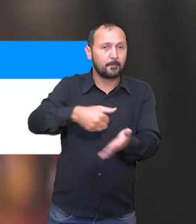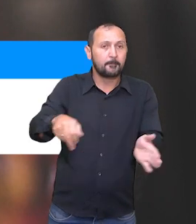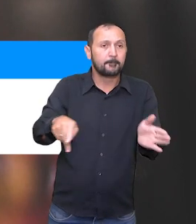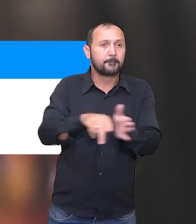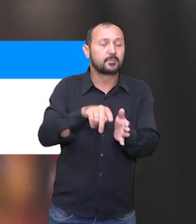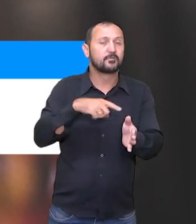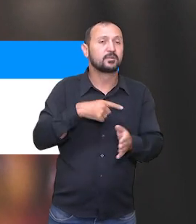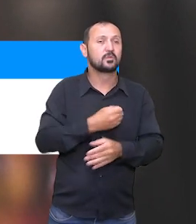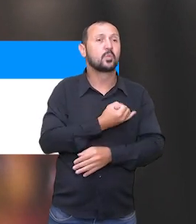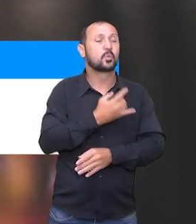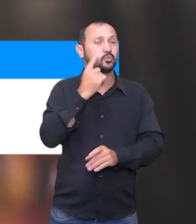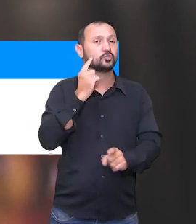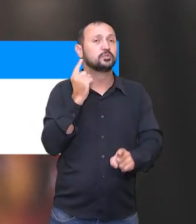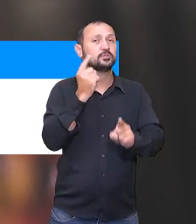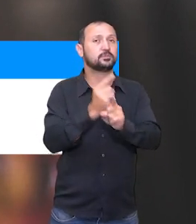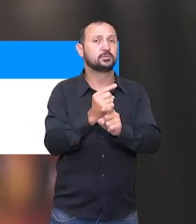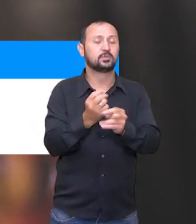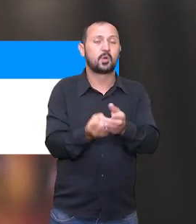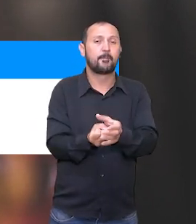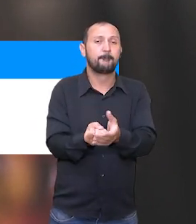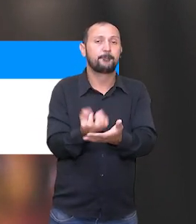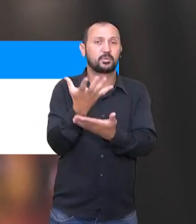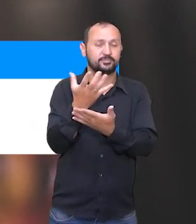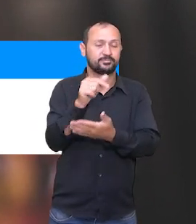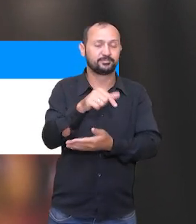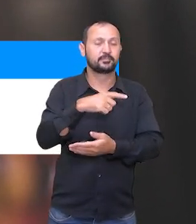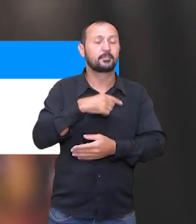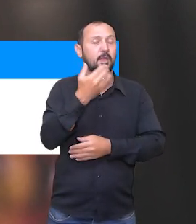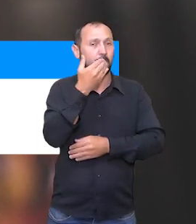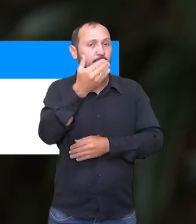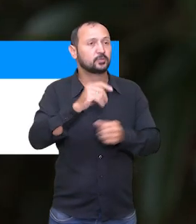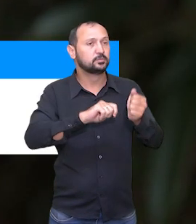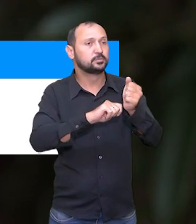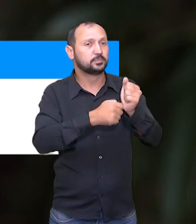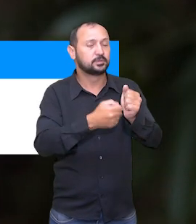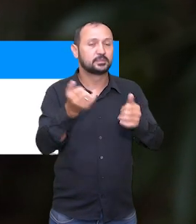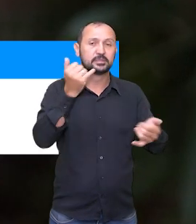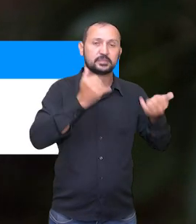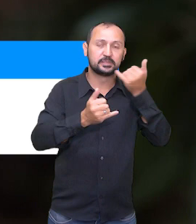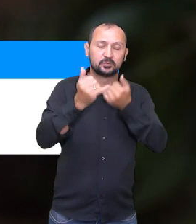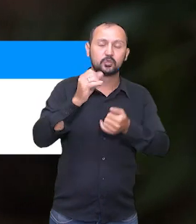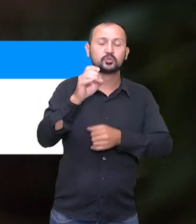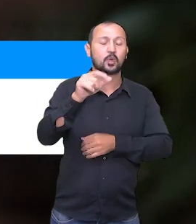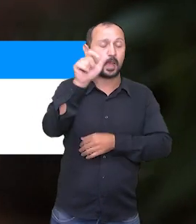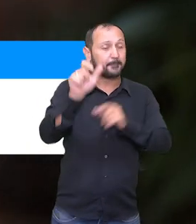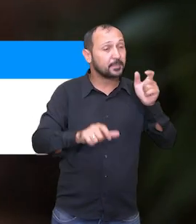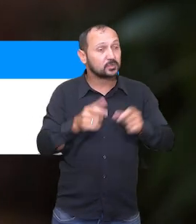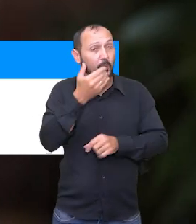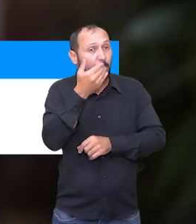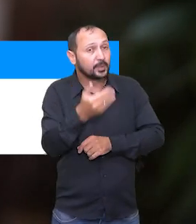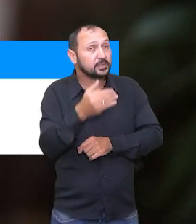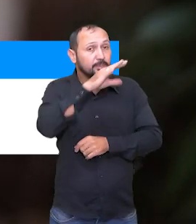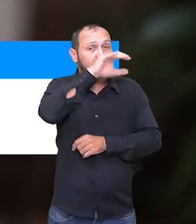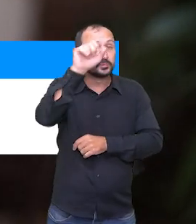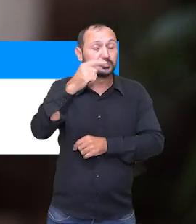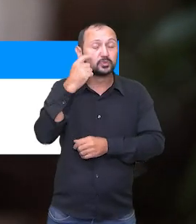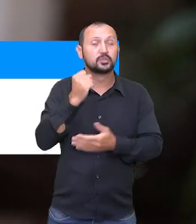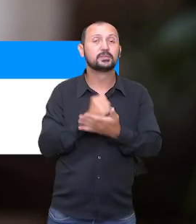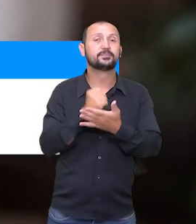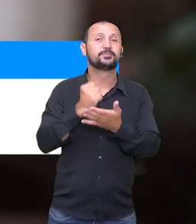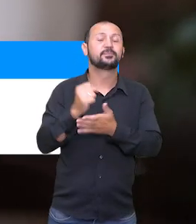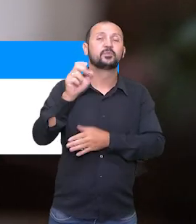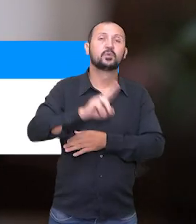linhas fixas das empresas terão o código de identificação ativado. Para solicitar o bloqueio de ligações, basta o